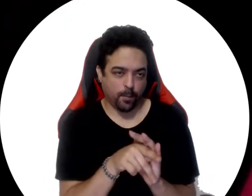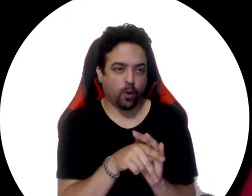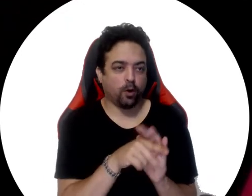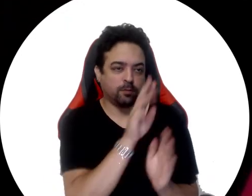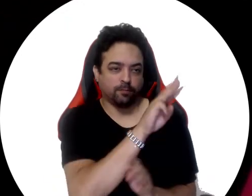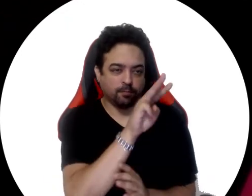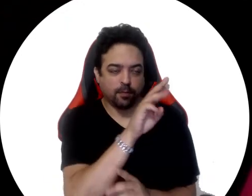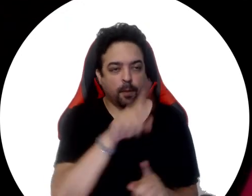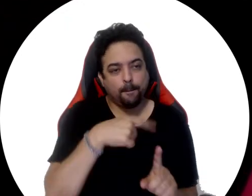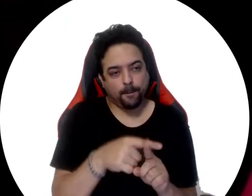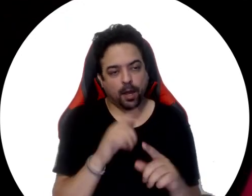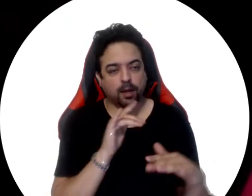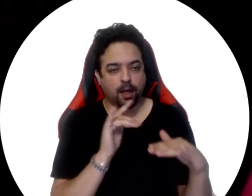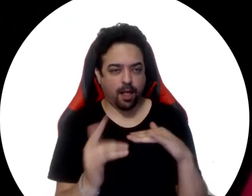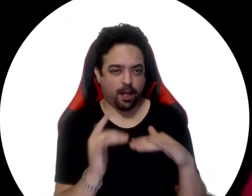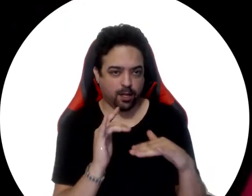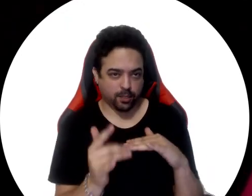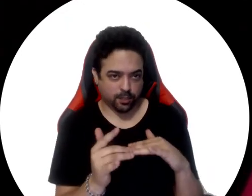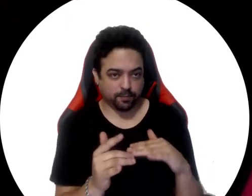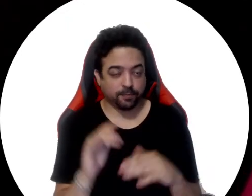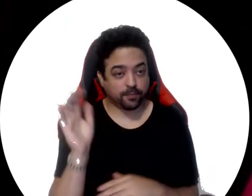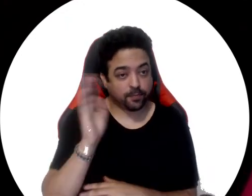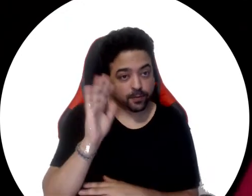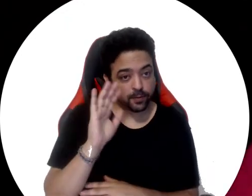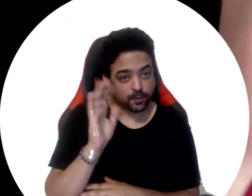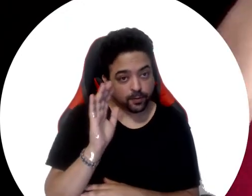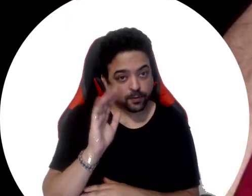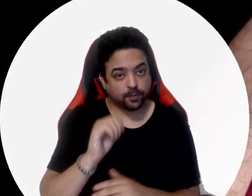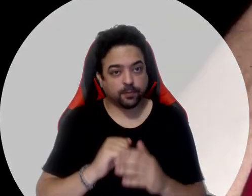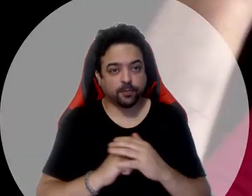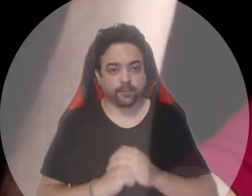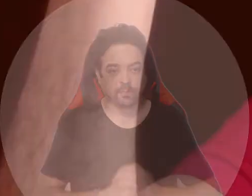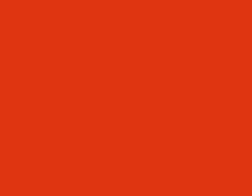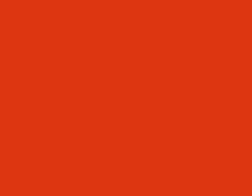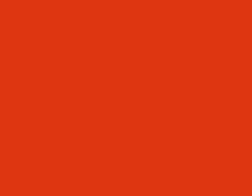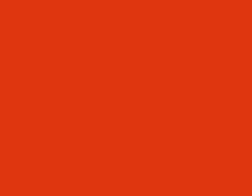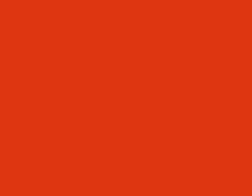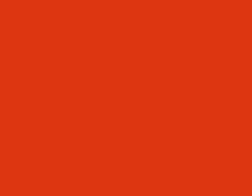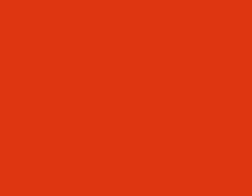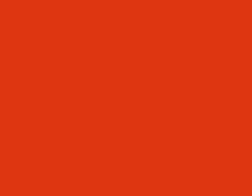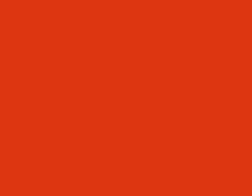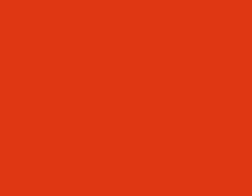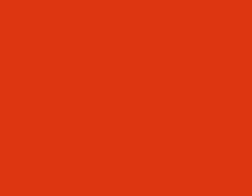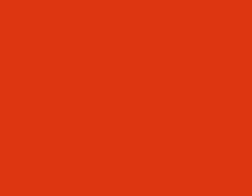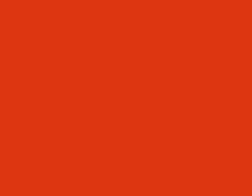nosso portal e também nas nossas redes sociais. Até a próxima semana!